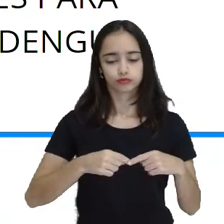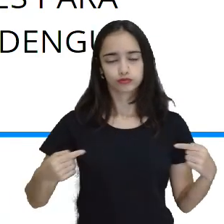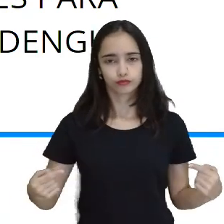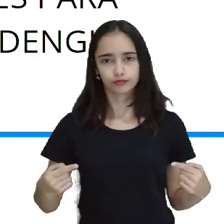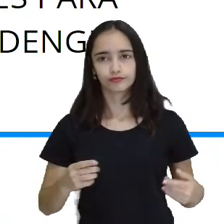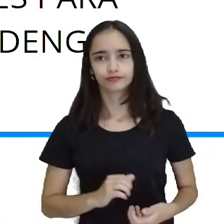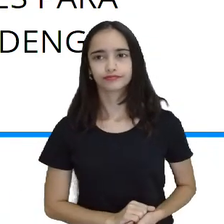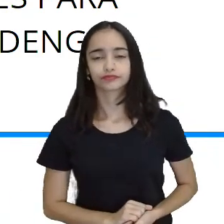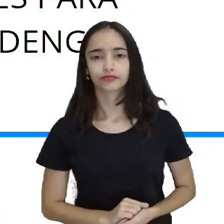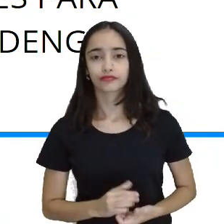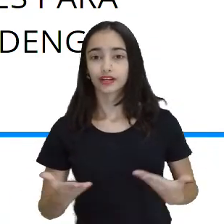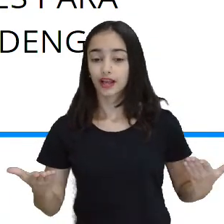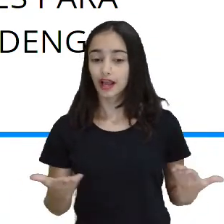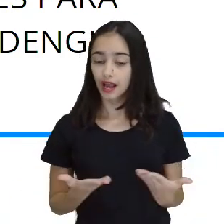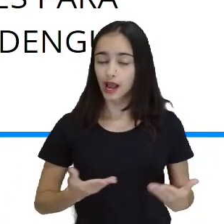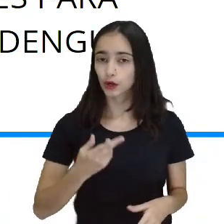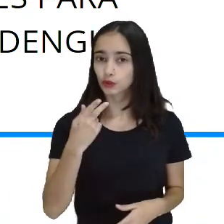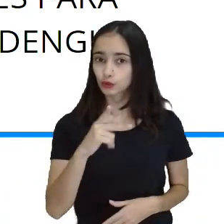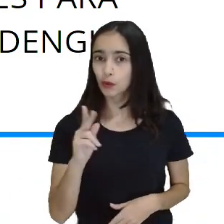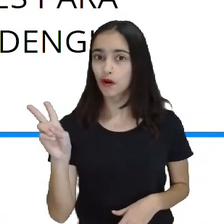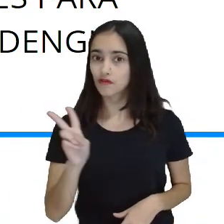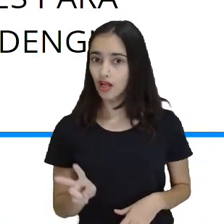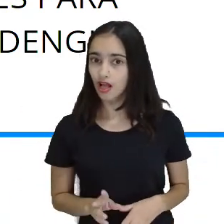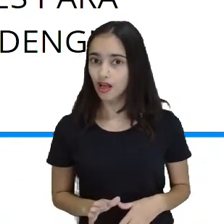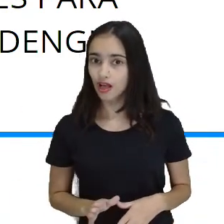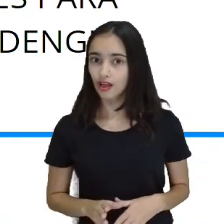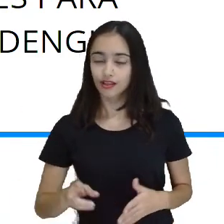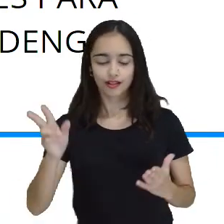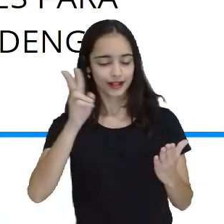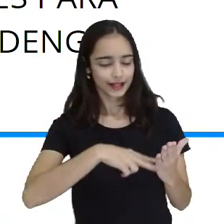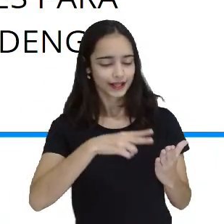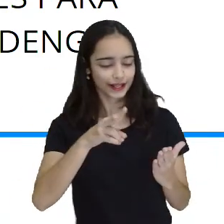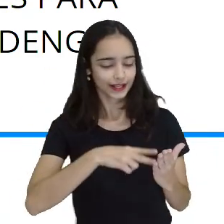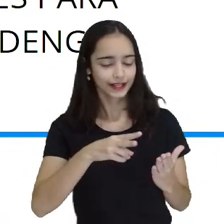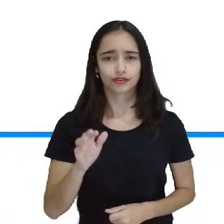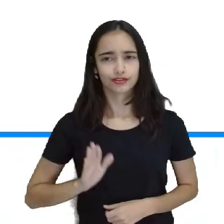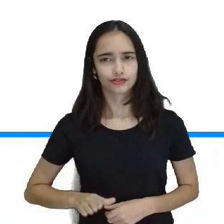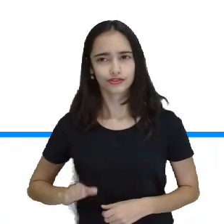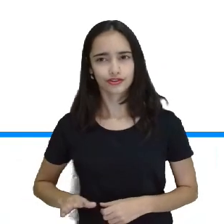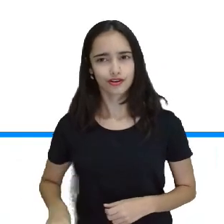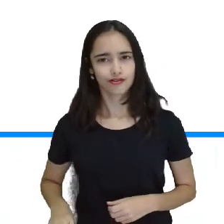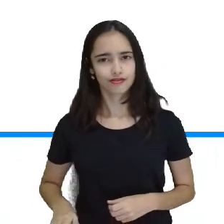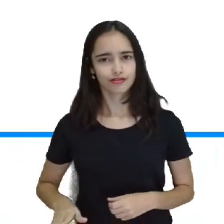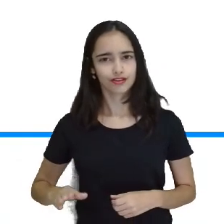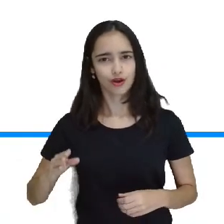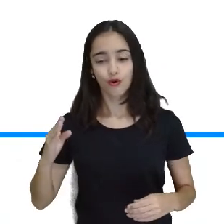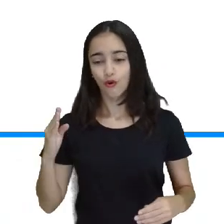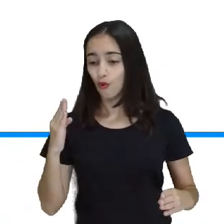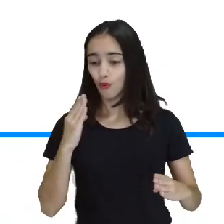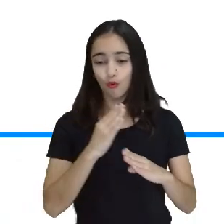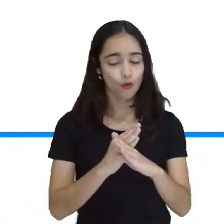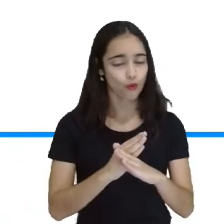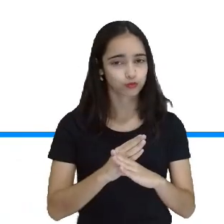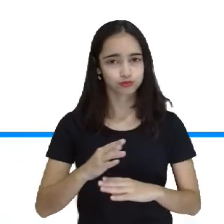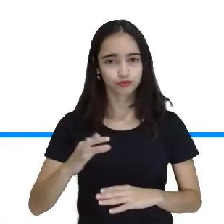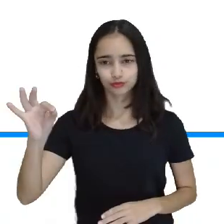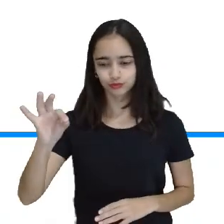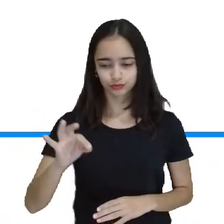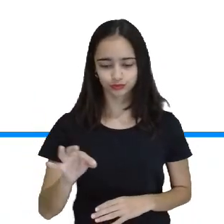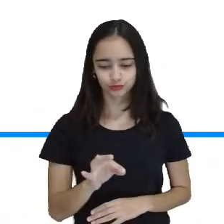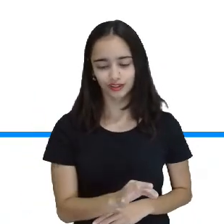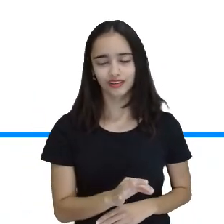publicitárias, nas ruas, nas escolas, restaurantes, entre outros locais, tá? A gente verificou agora, não foi na